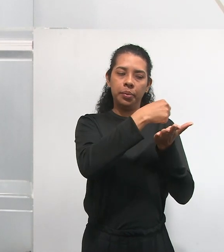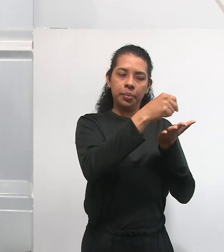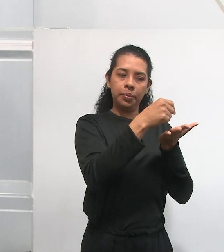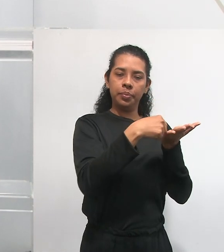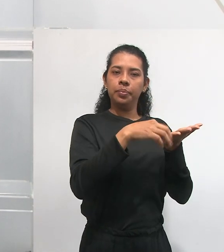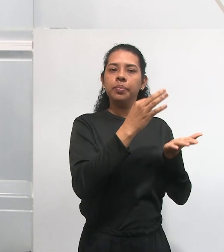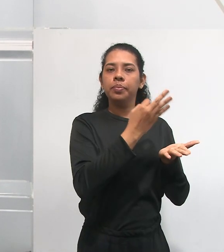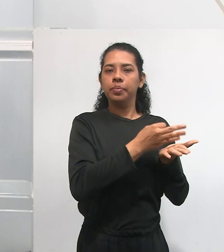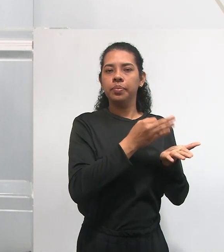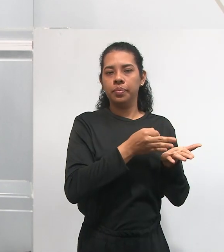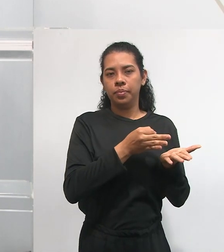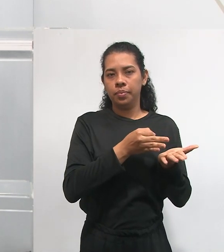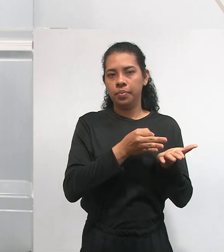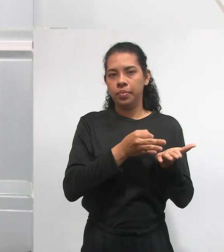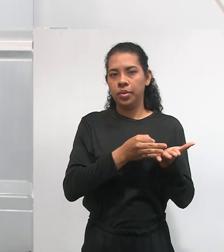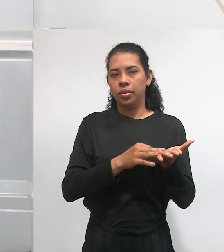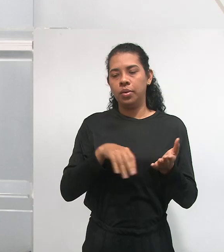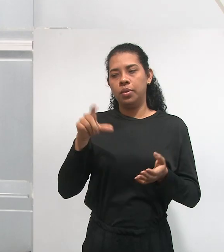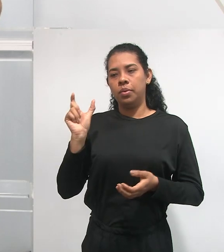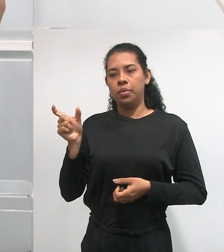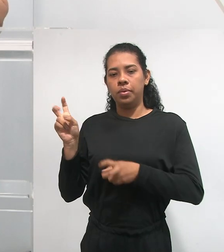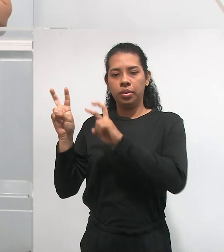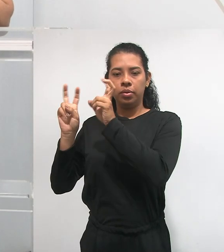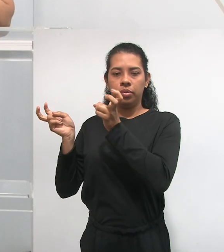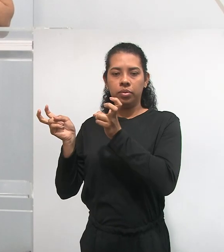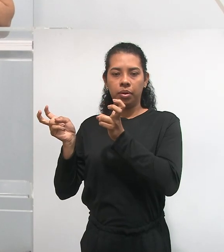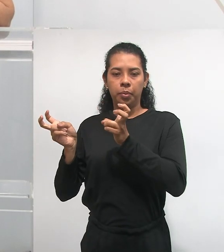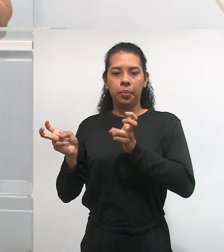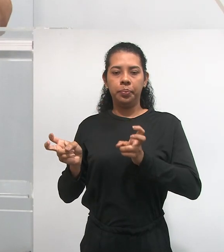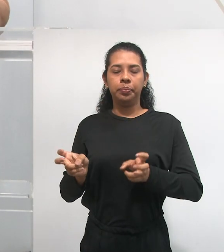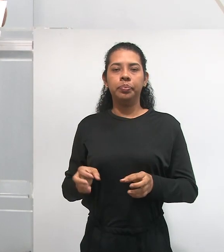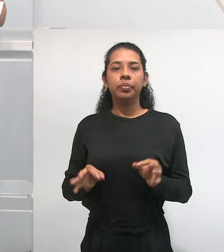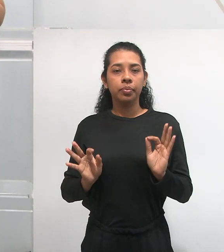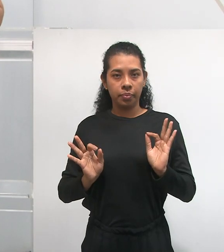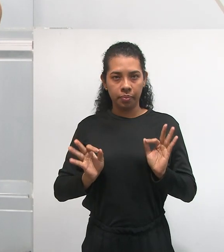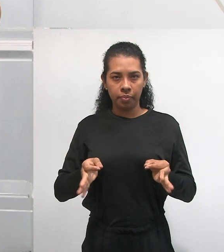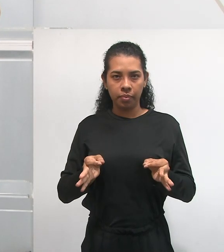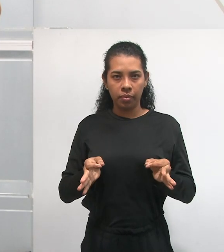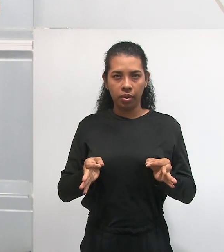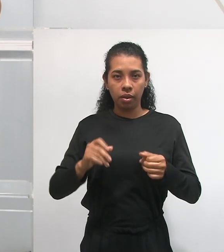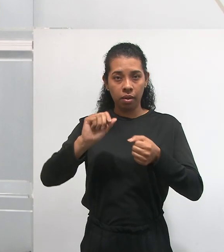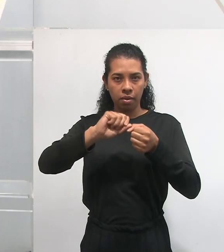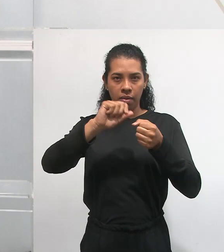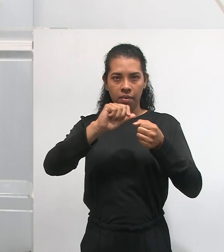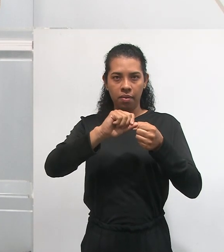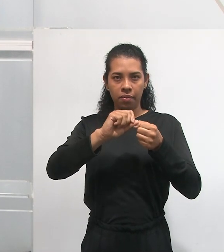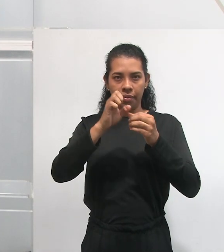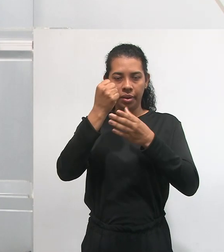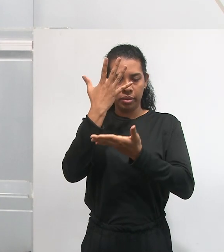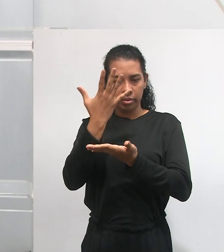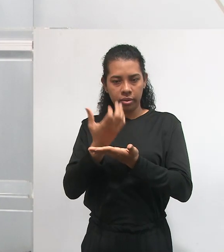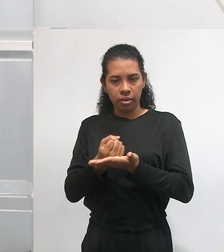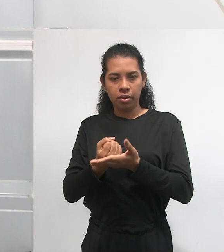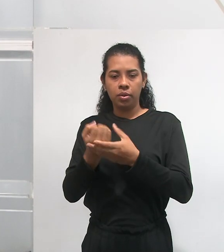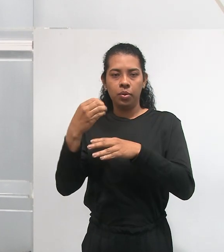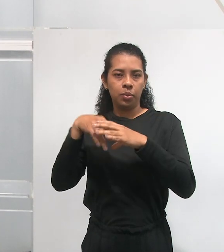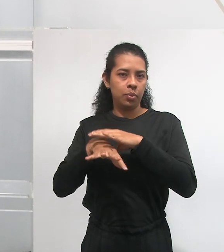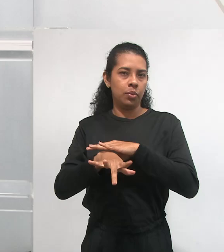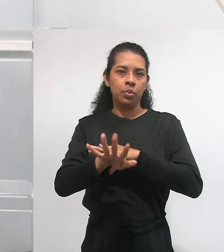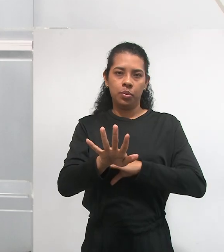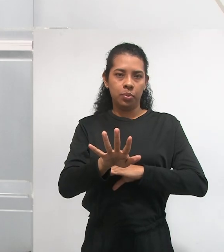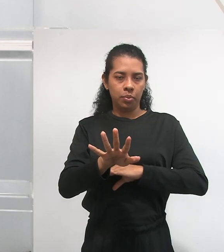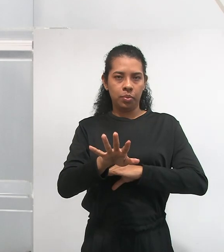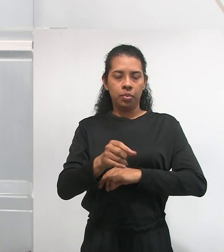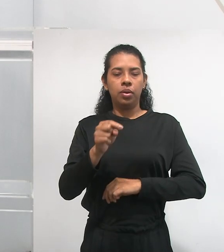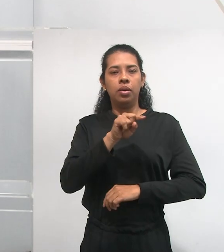descrições de cada um dos conceitos nos outros quadradinhos, tá certo? Fez isso, imprimiu, ou